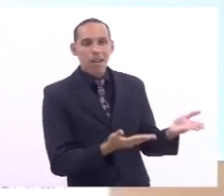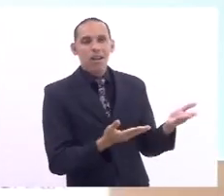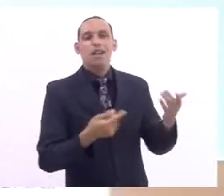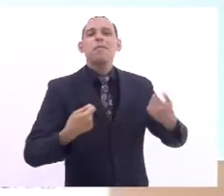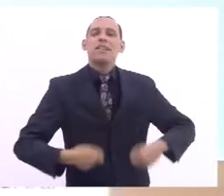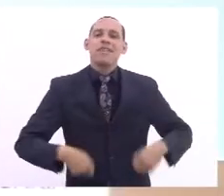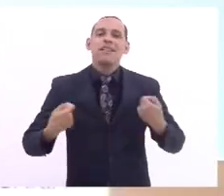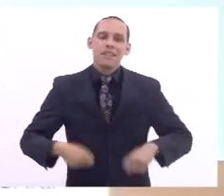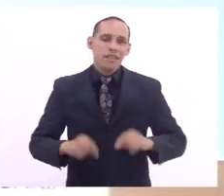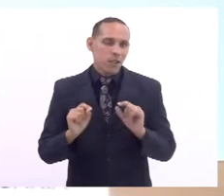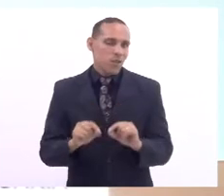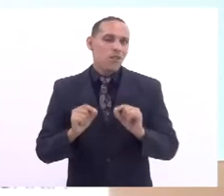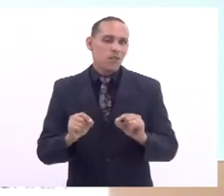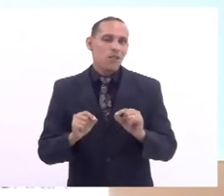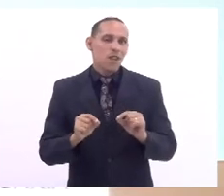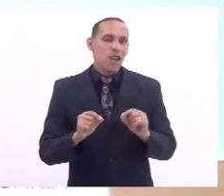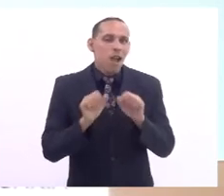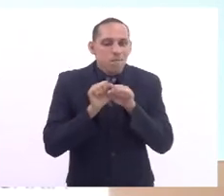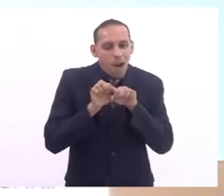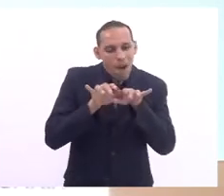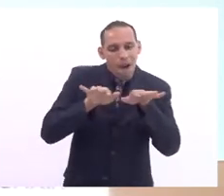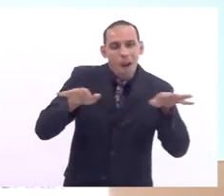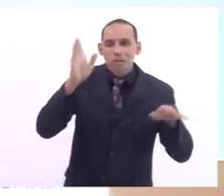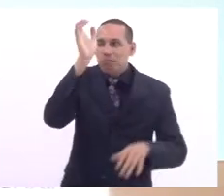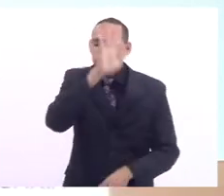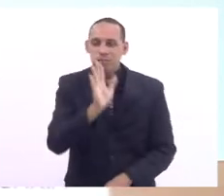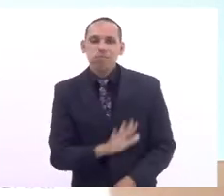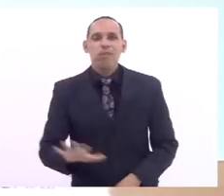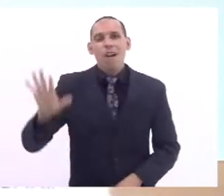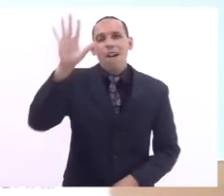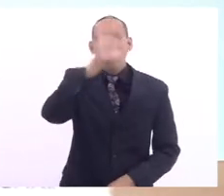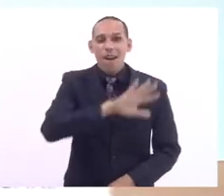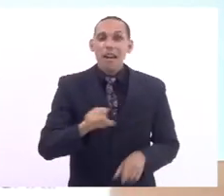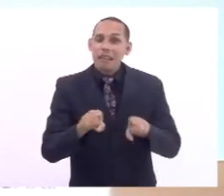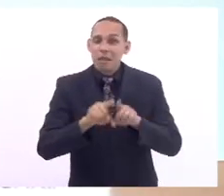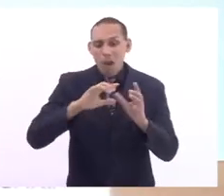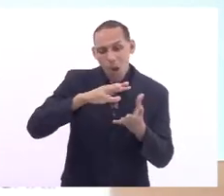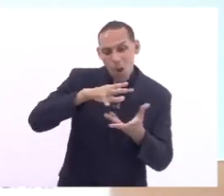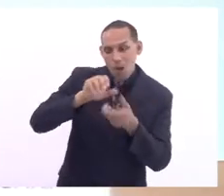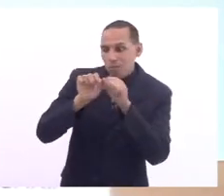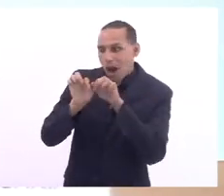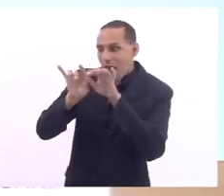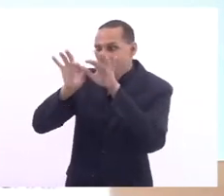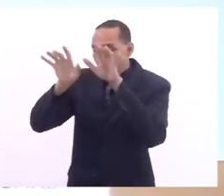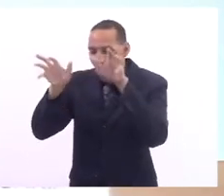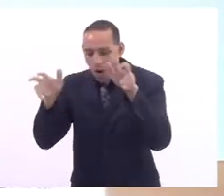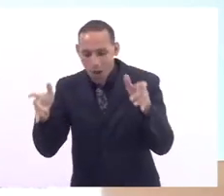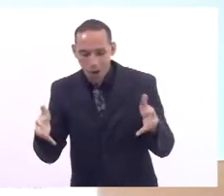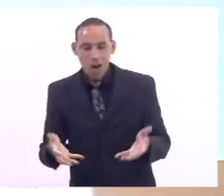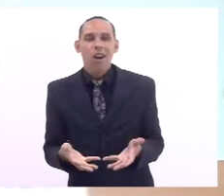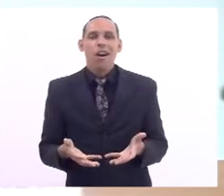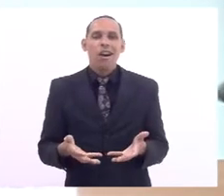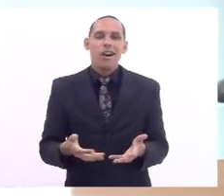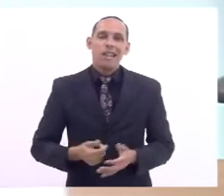precisa ser nacionalizado ela precisa ser internacionalizado eu acho que